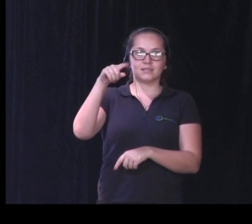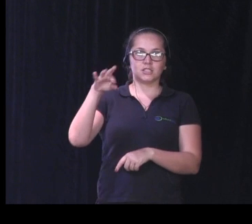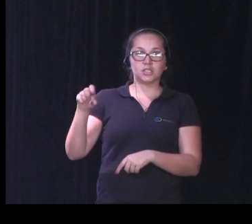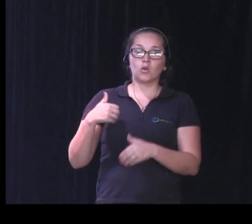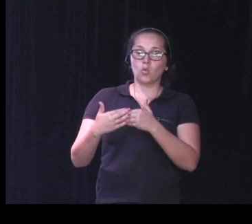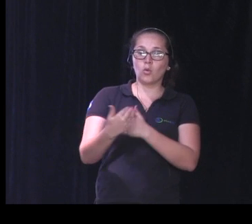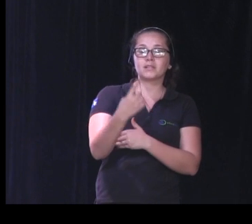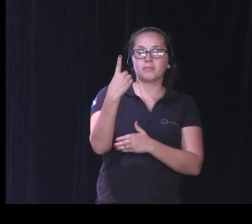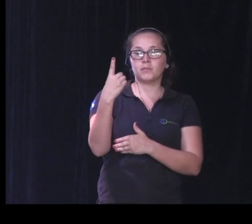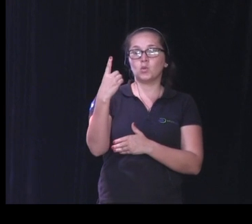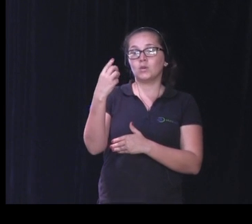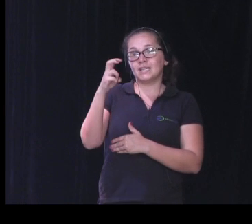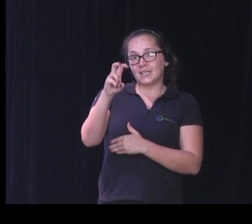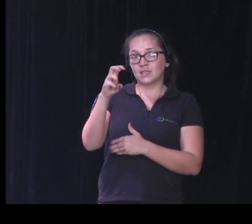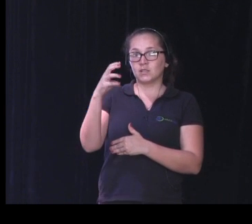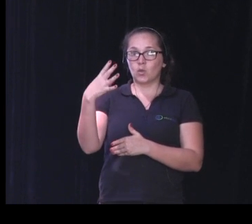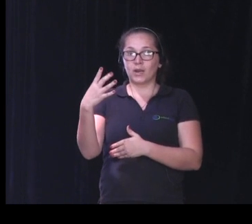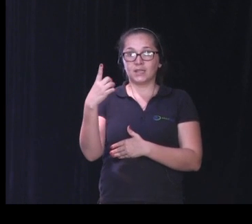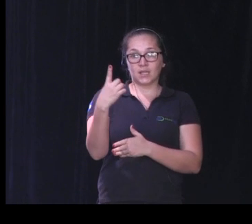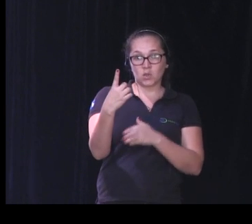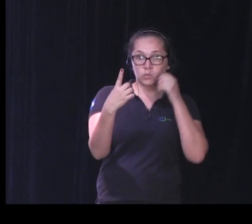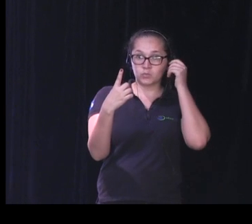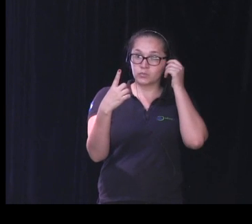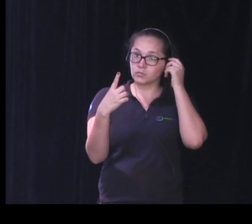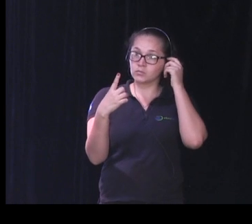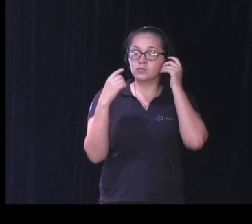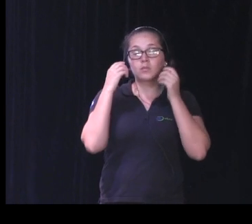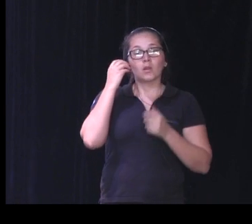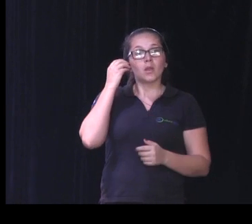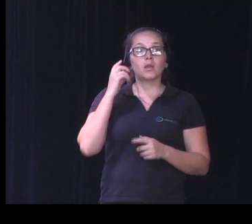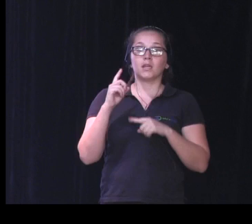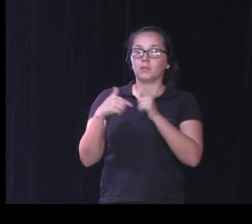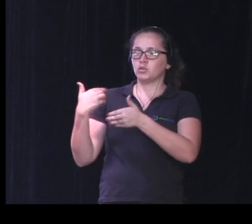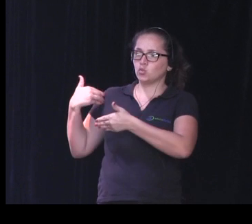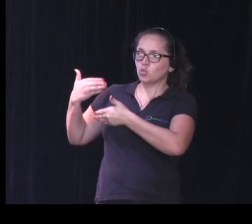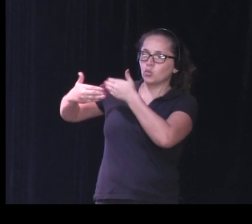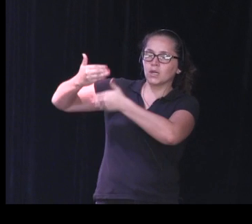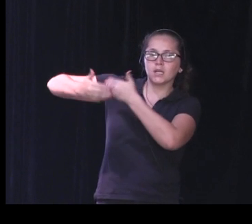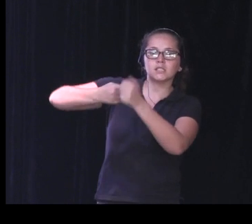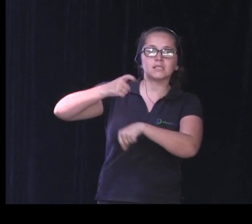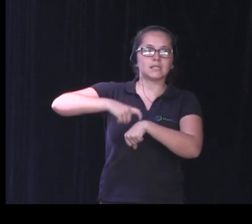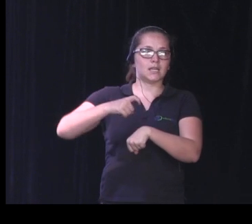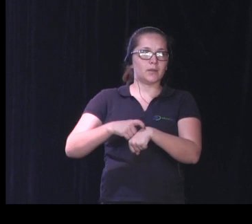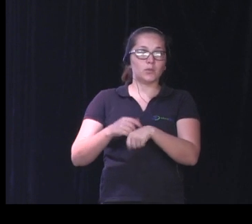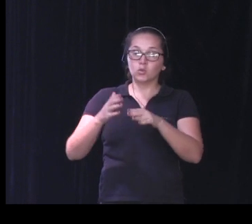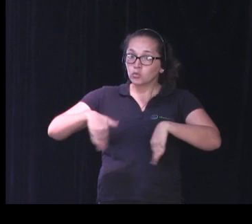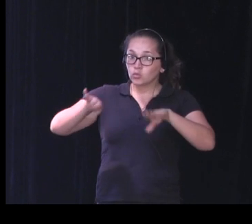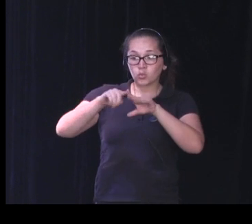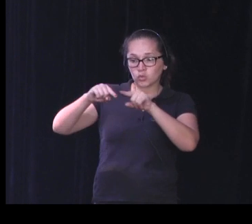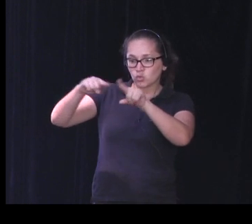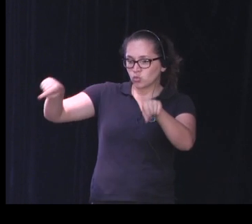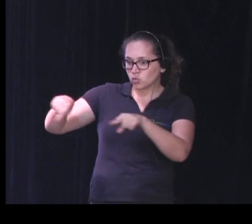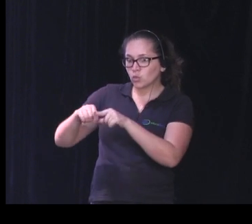Santiago é fundado em 1541, 50 anos depois de Colombo. E depois, durante todo esse tempo,